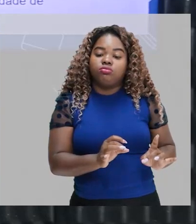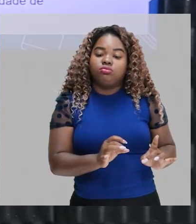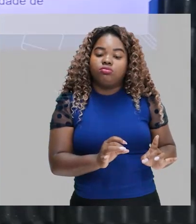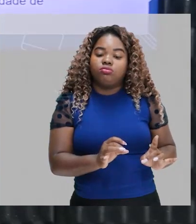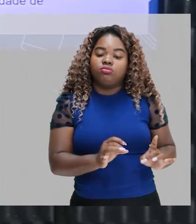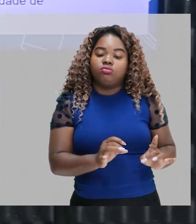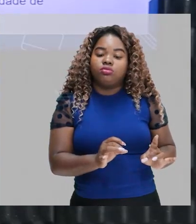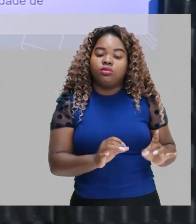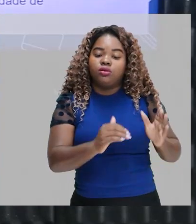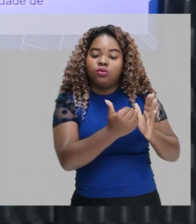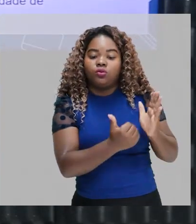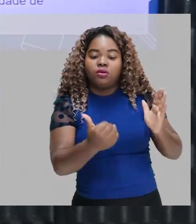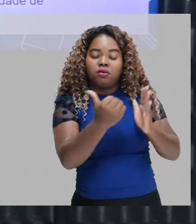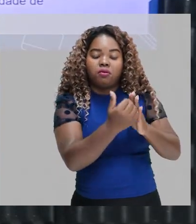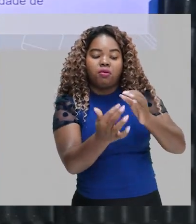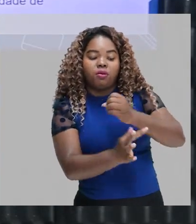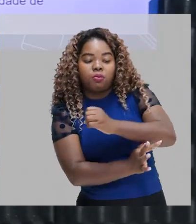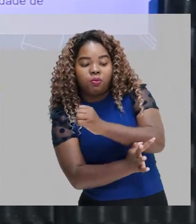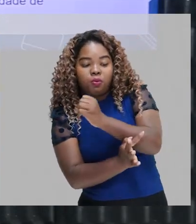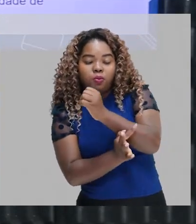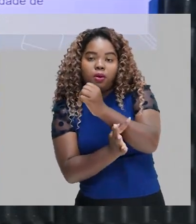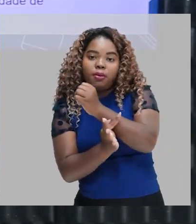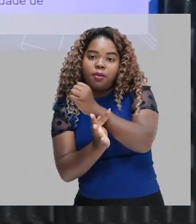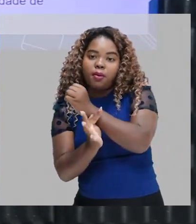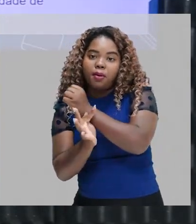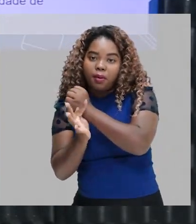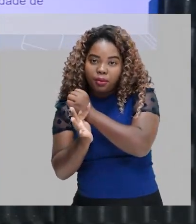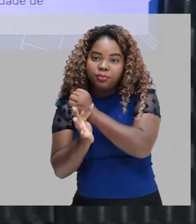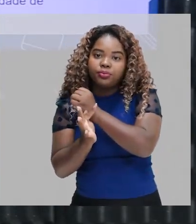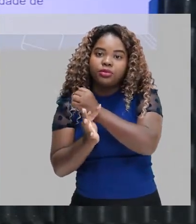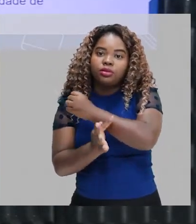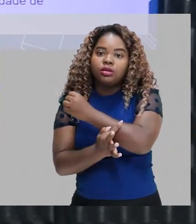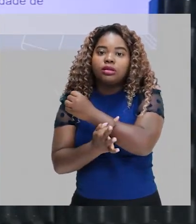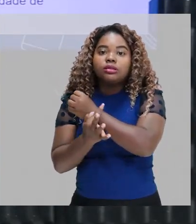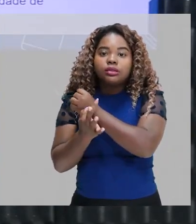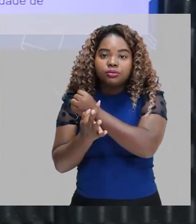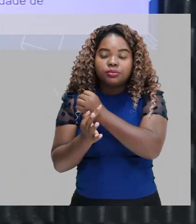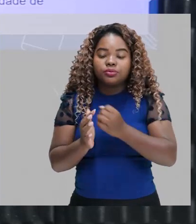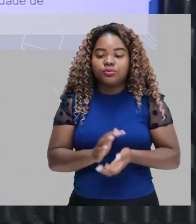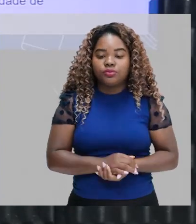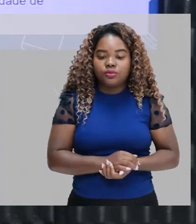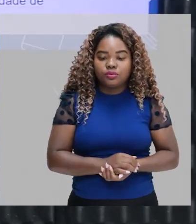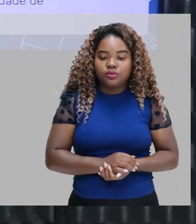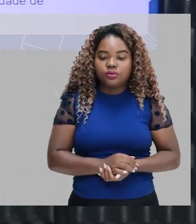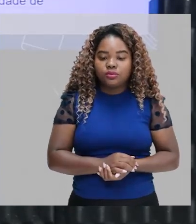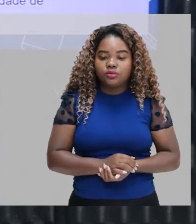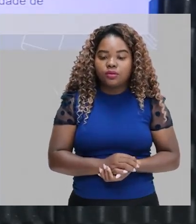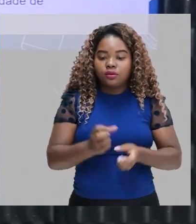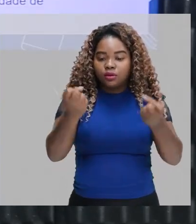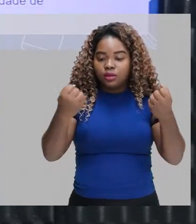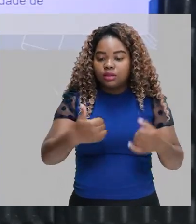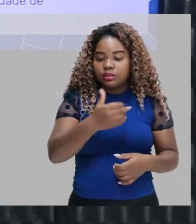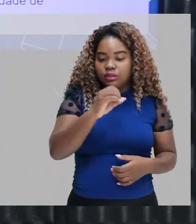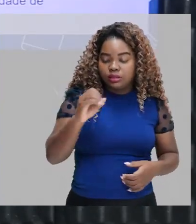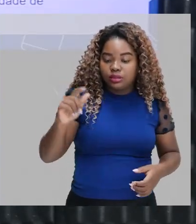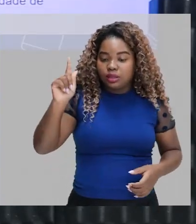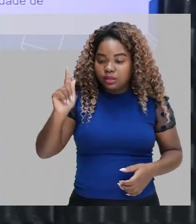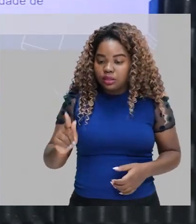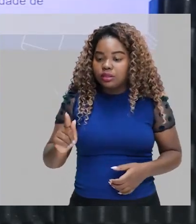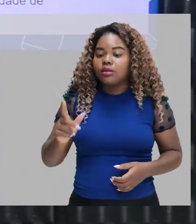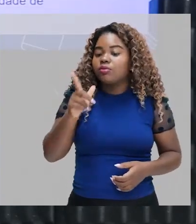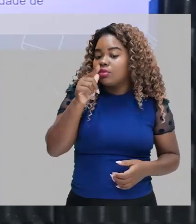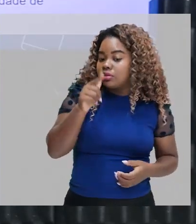o aumento da temperatura, ó, se você prestou atenção, eu falei que 100 gramas de água dissolve 30